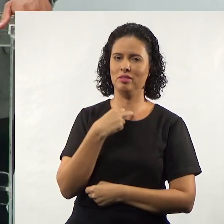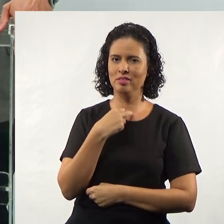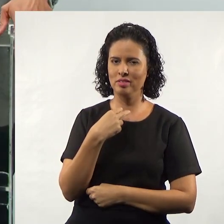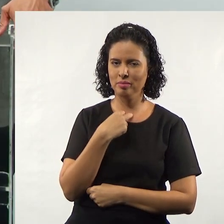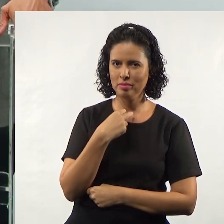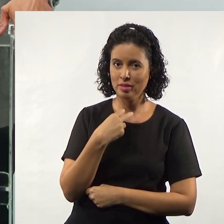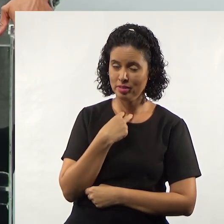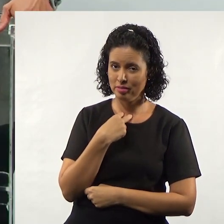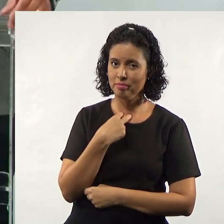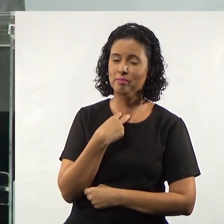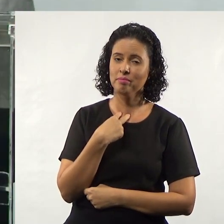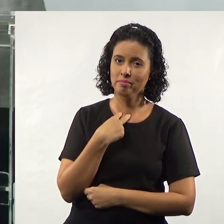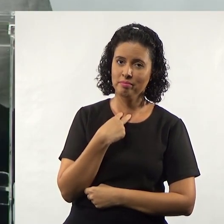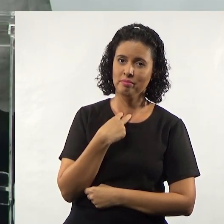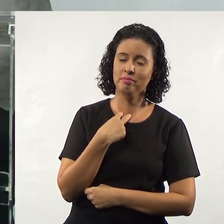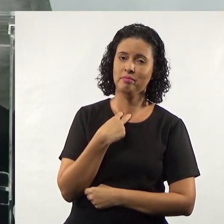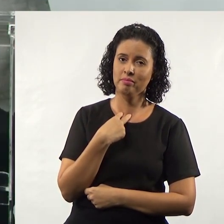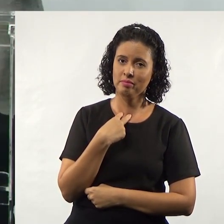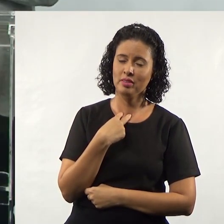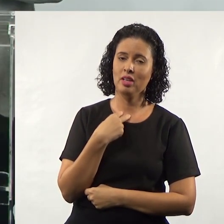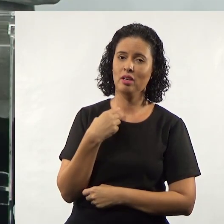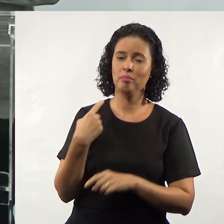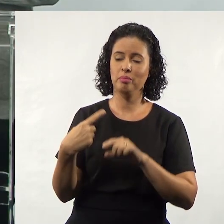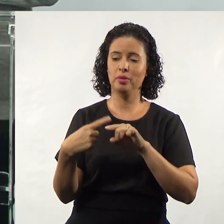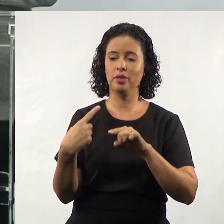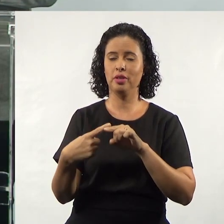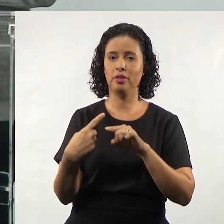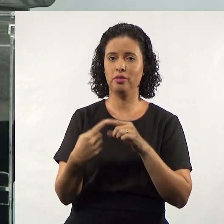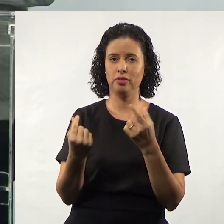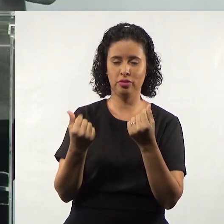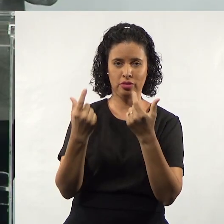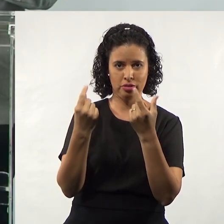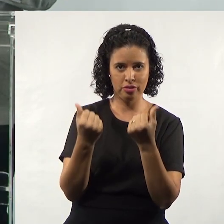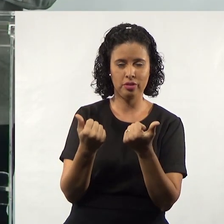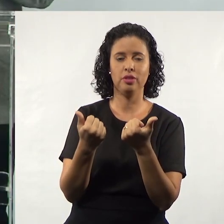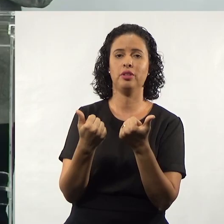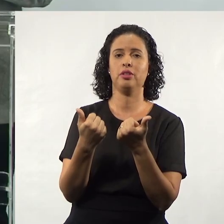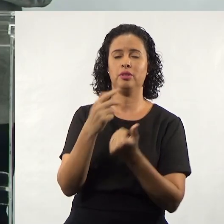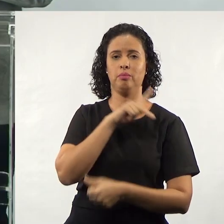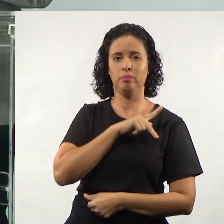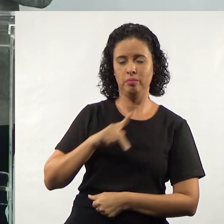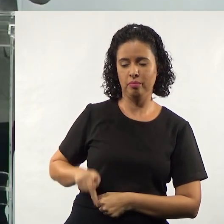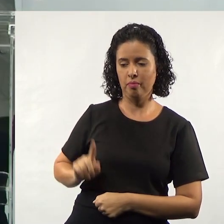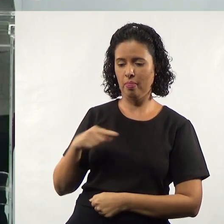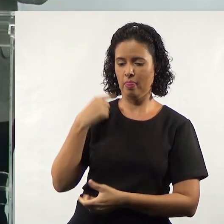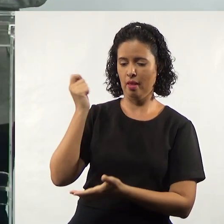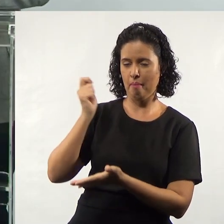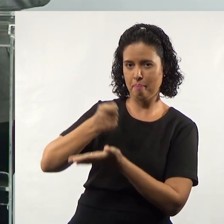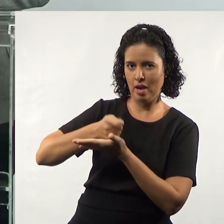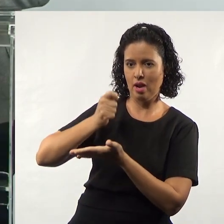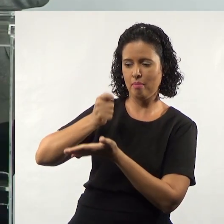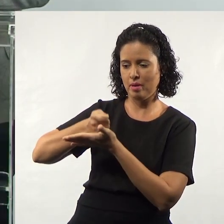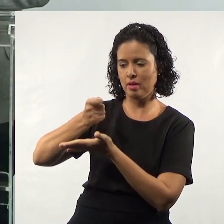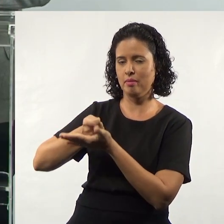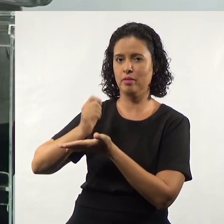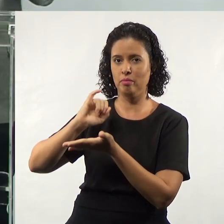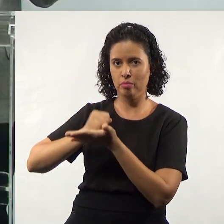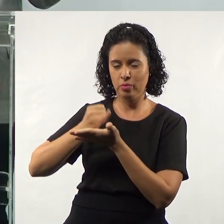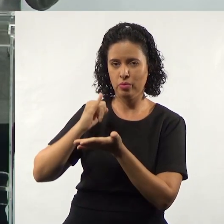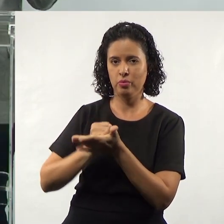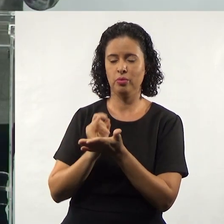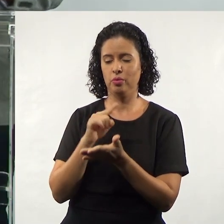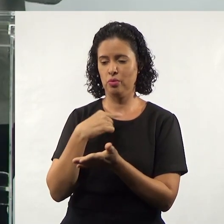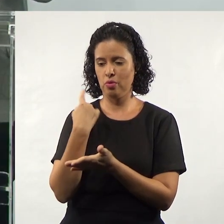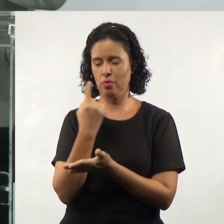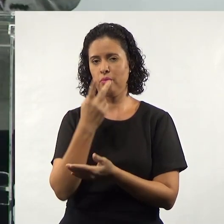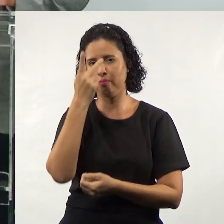onde vem o recurso público? Do nosso pagamento de impostos, tá? Nosso como pessoa física, nosso como pessoa jurídica e